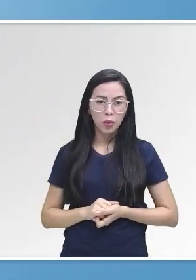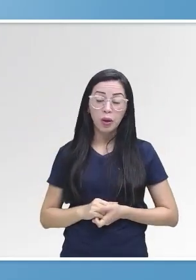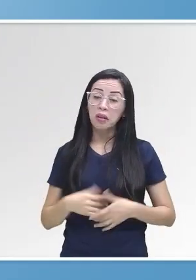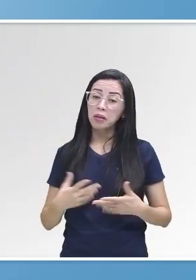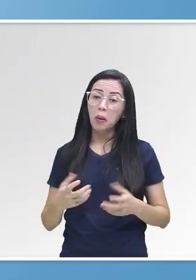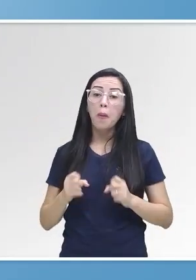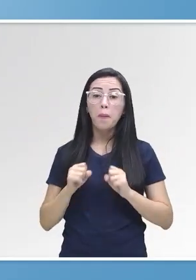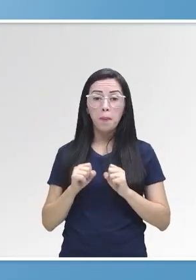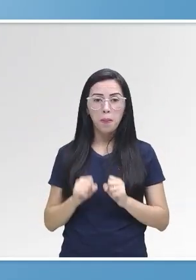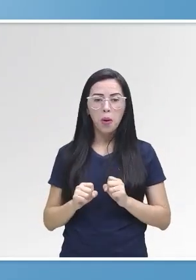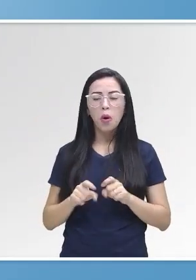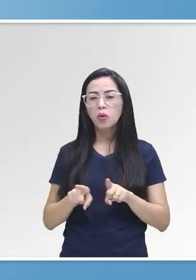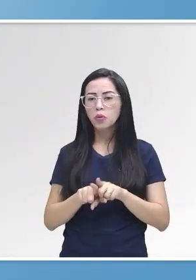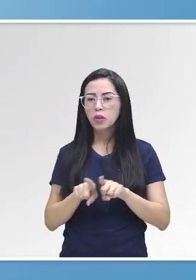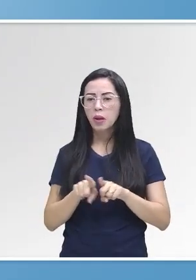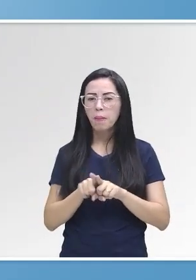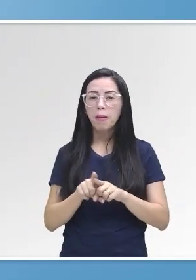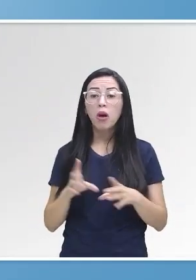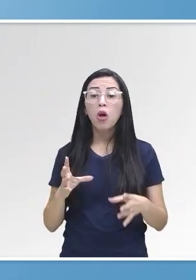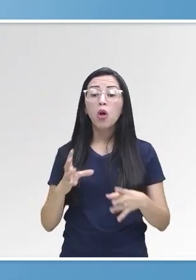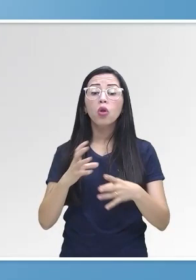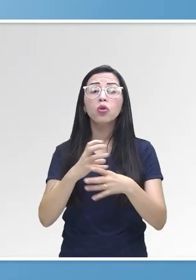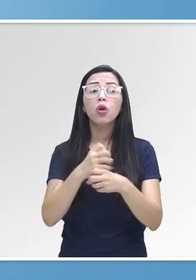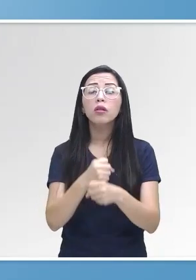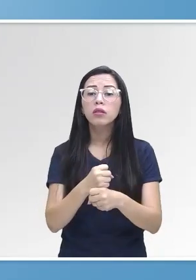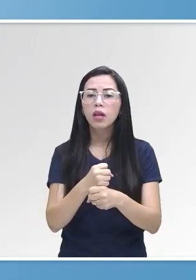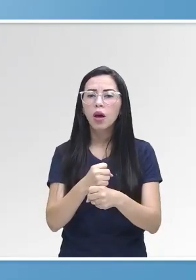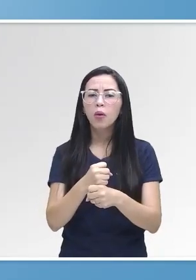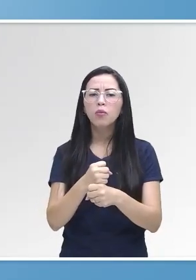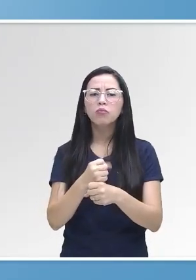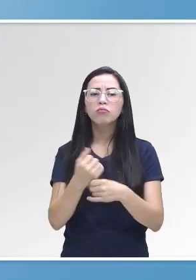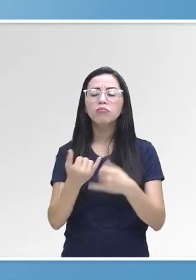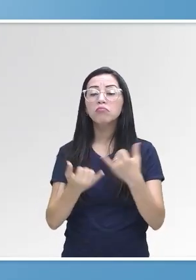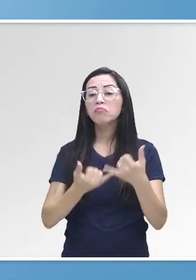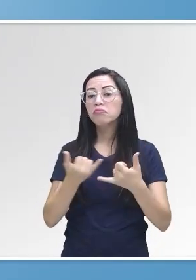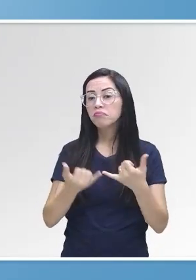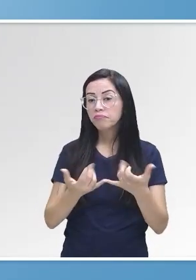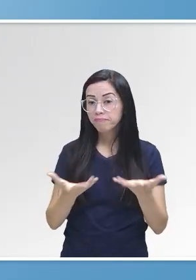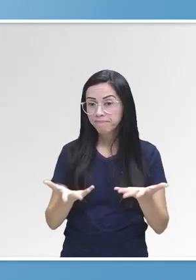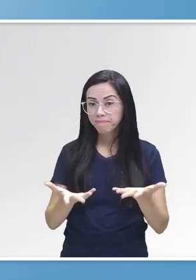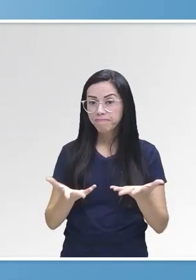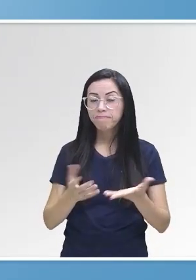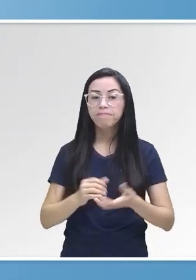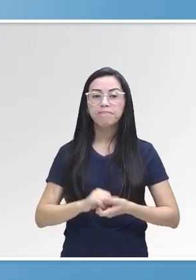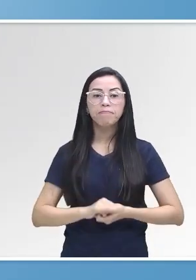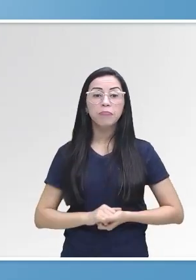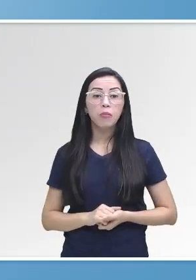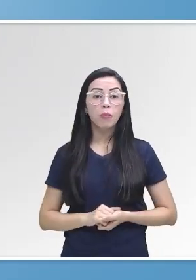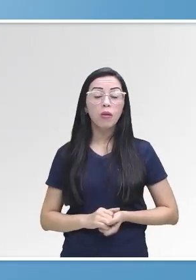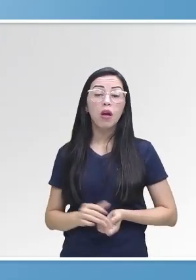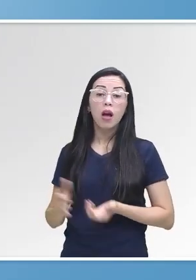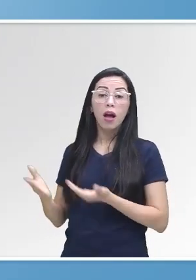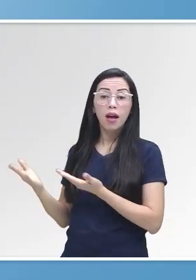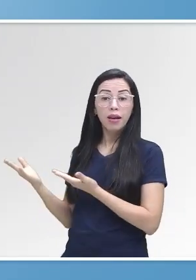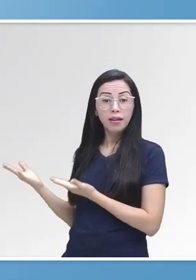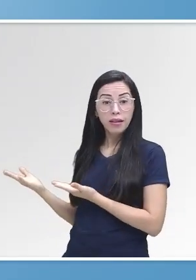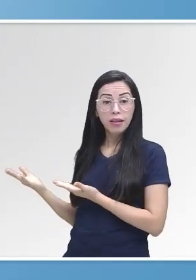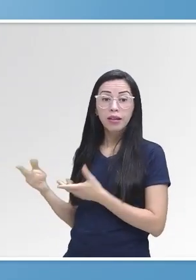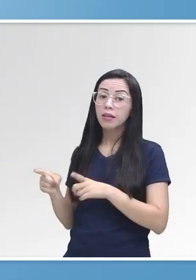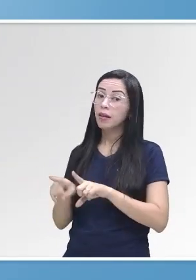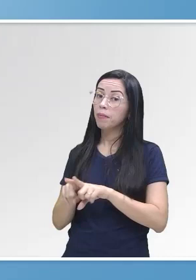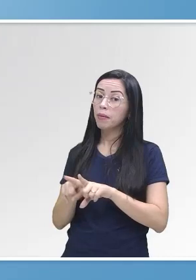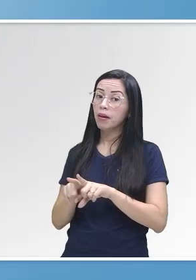brinquedos e representar com gráficos através de desenhos aí ó as